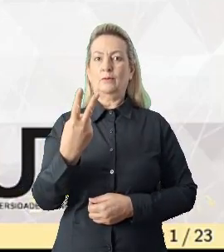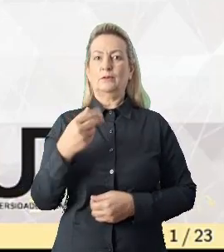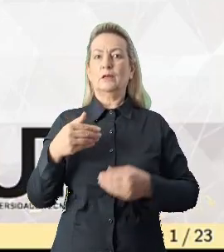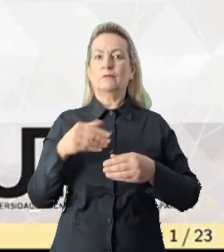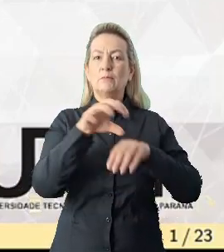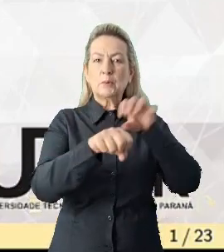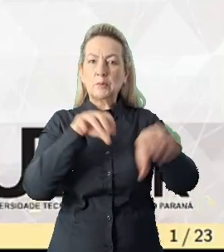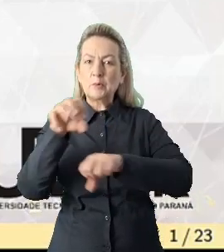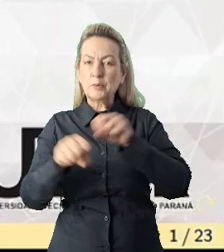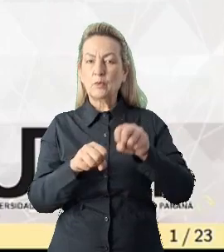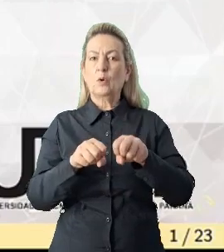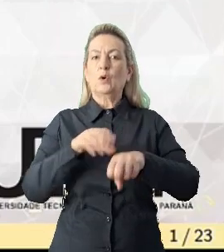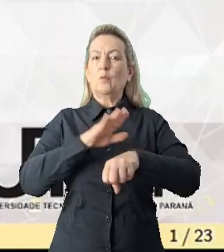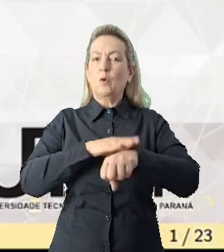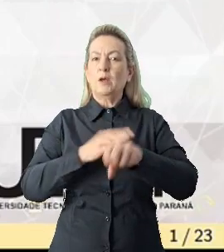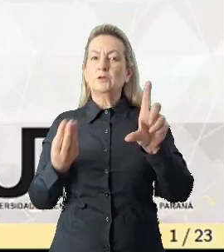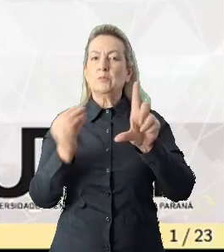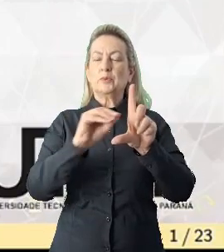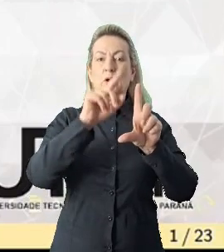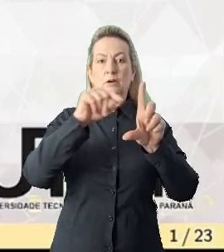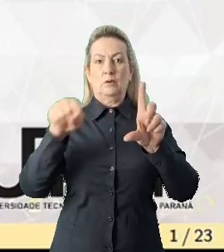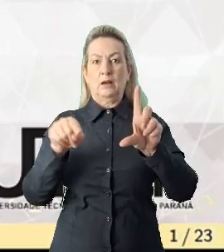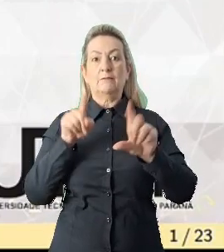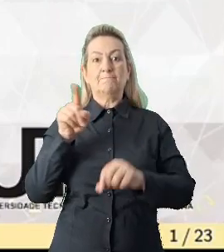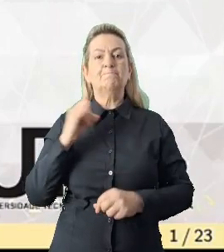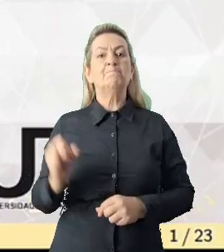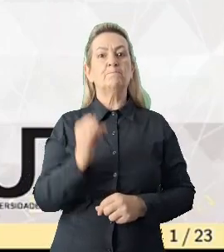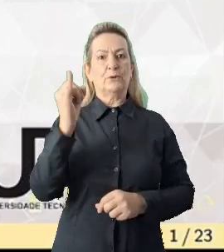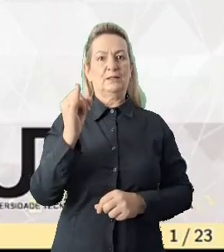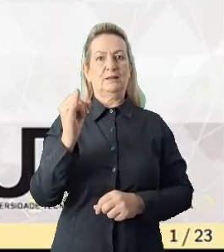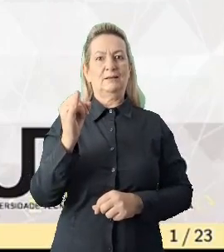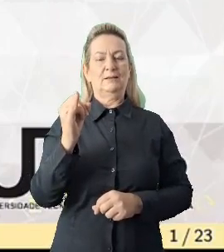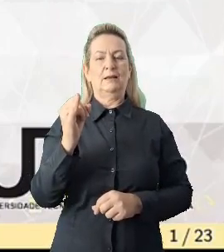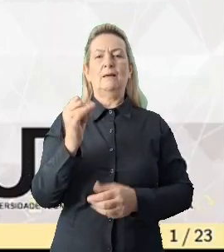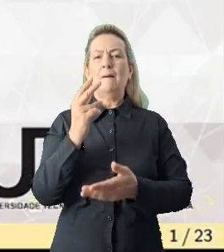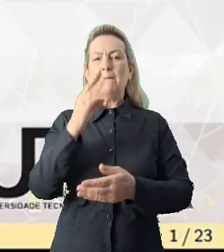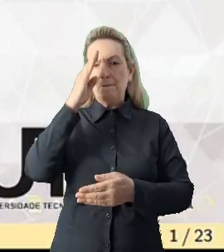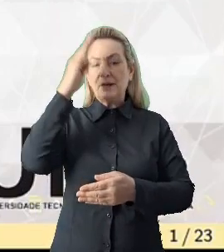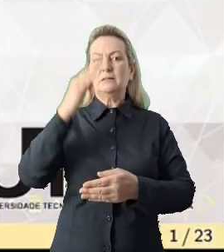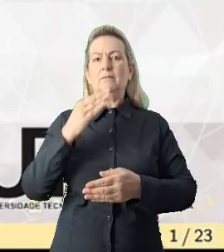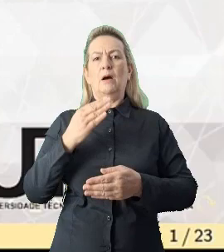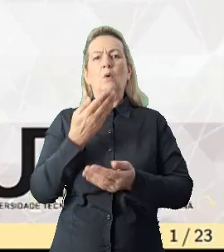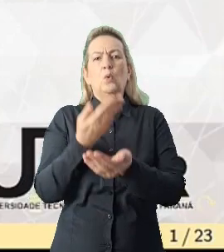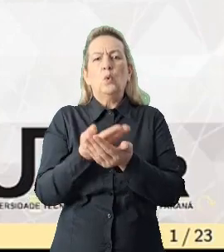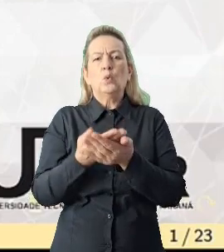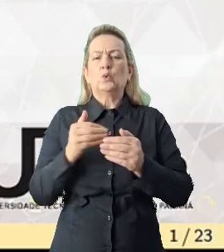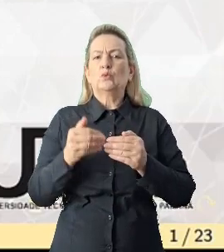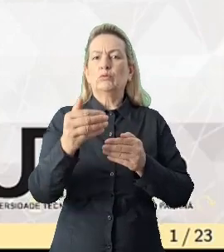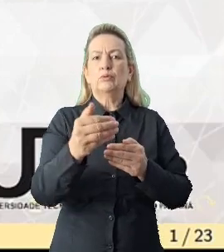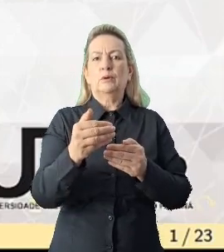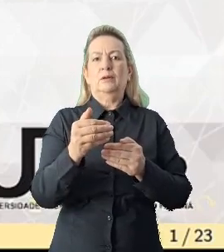estão dispersos esses valores, né? Que vocês coletaram na hora que vocês fazem isso graficamente. Então ela é muito